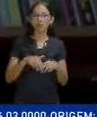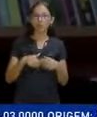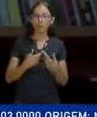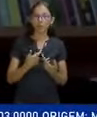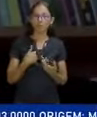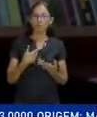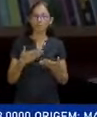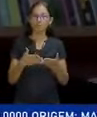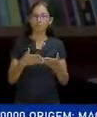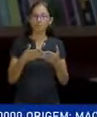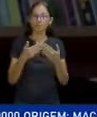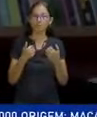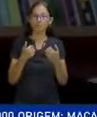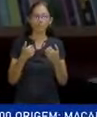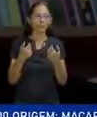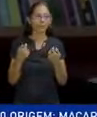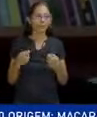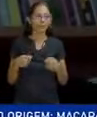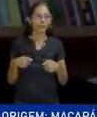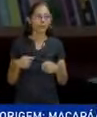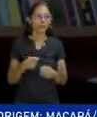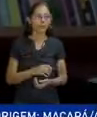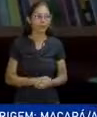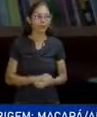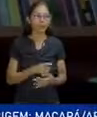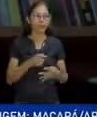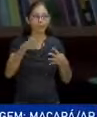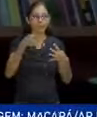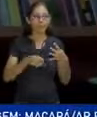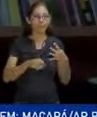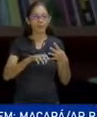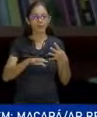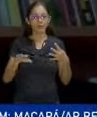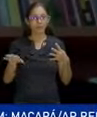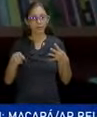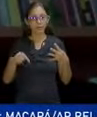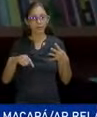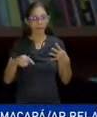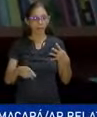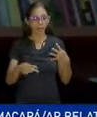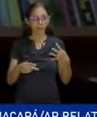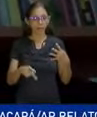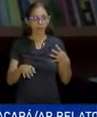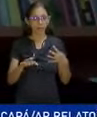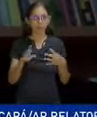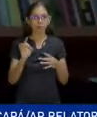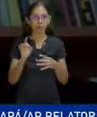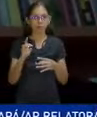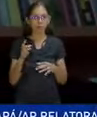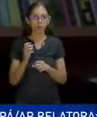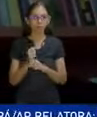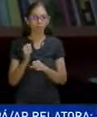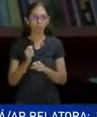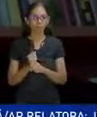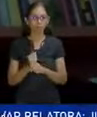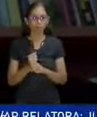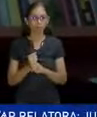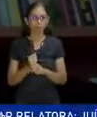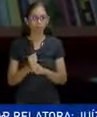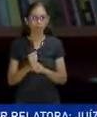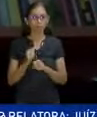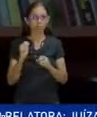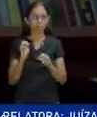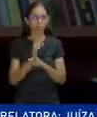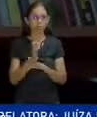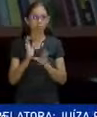aplicação da jurisprudência deste tribunal, não só das prestações de contas já analisadas de